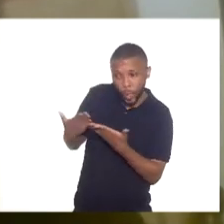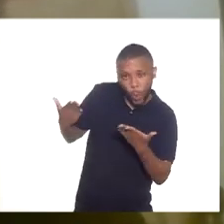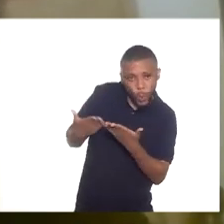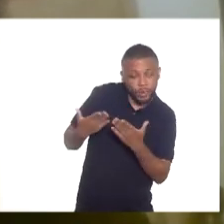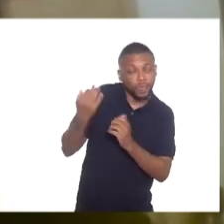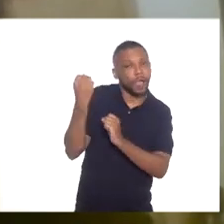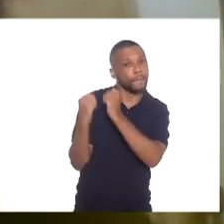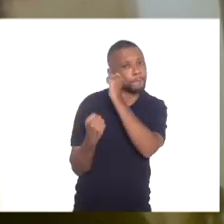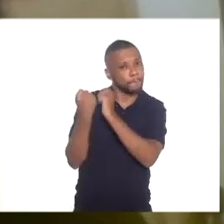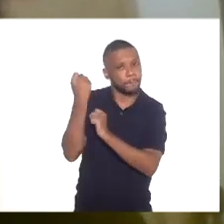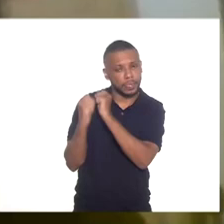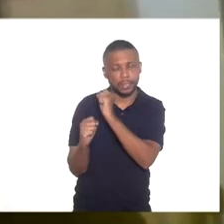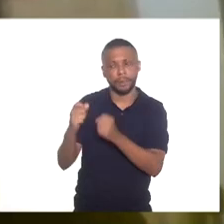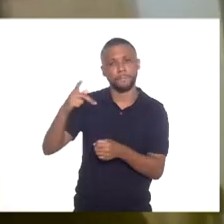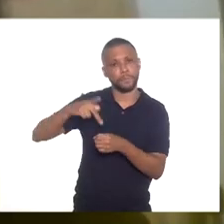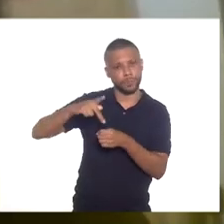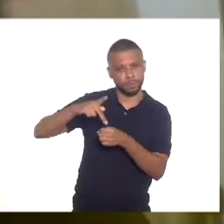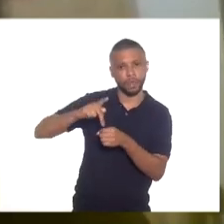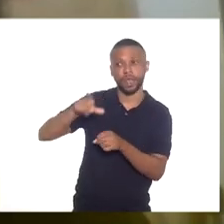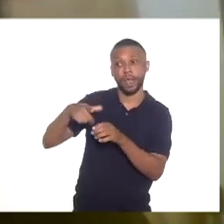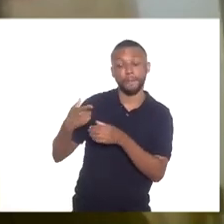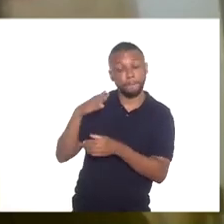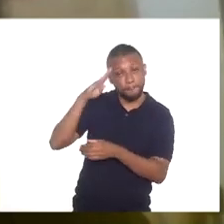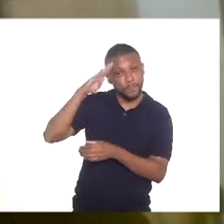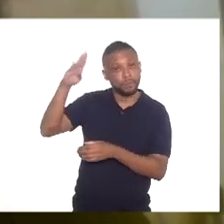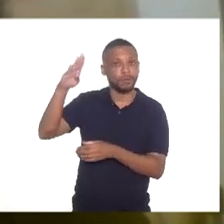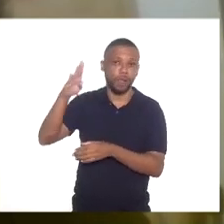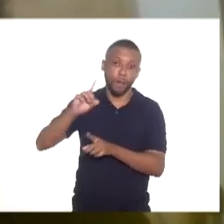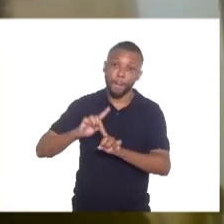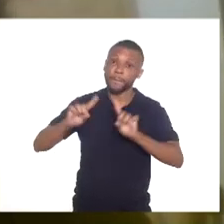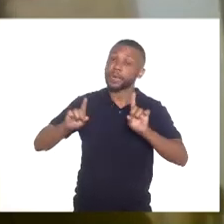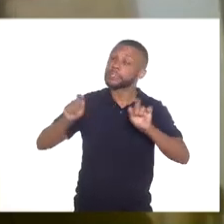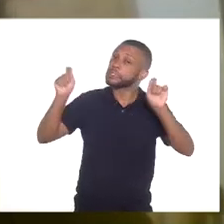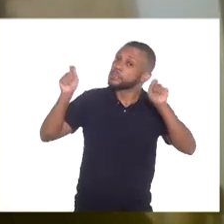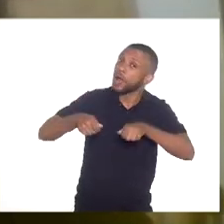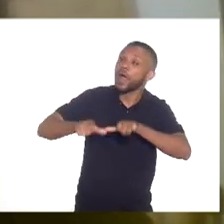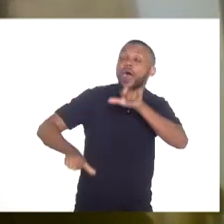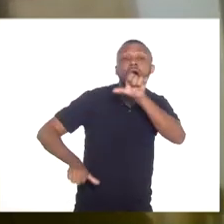Né? Mas, pelo menos, já altera a dinâmica